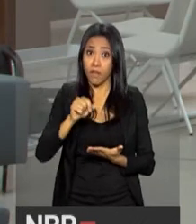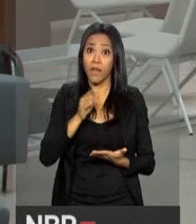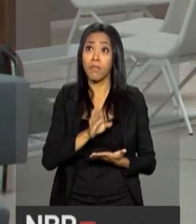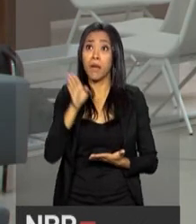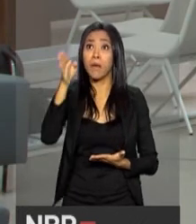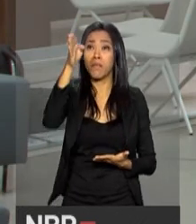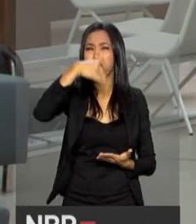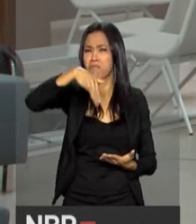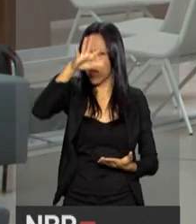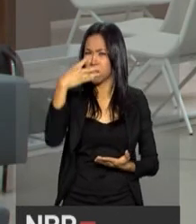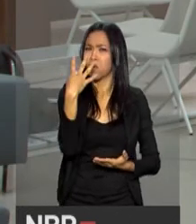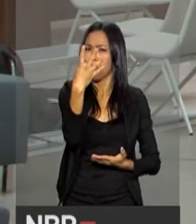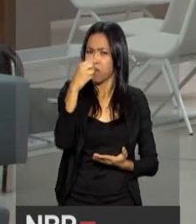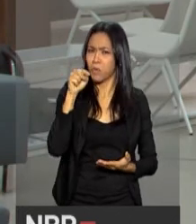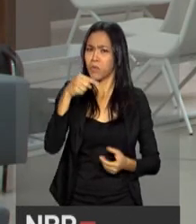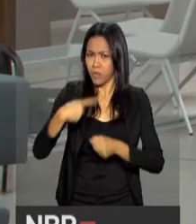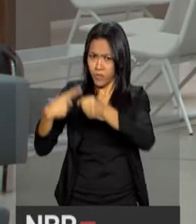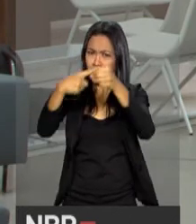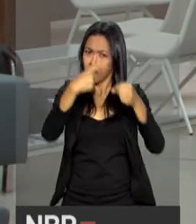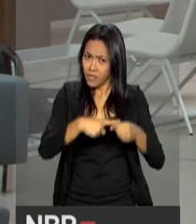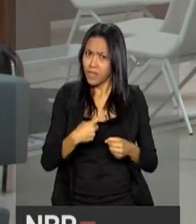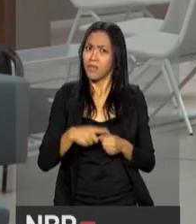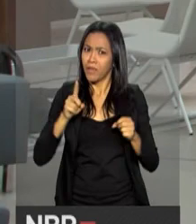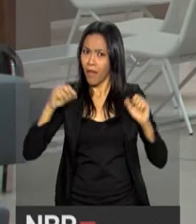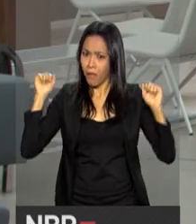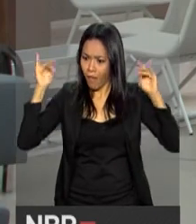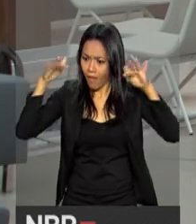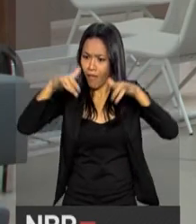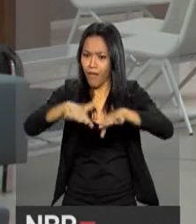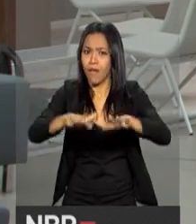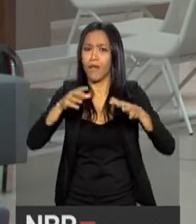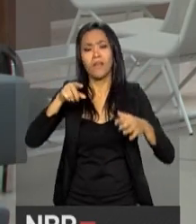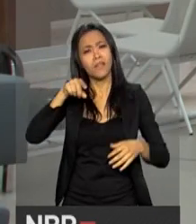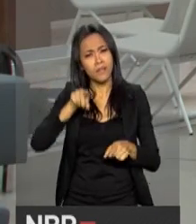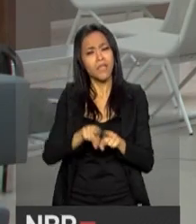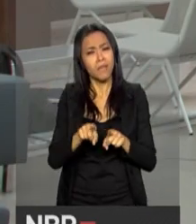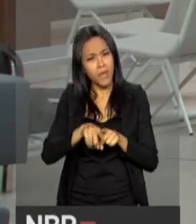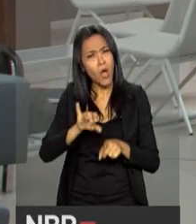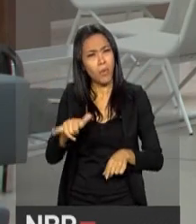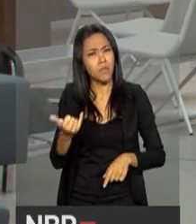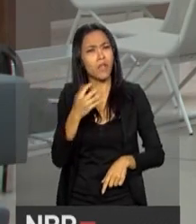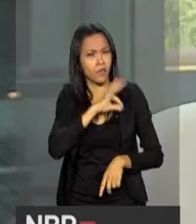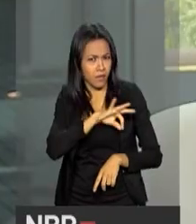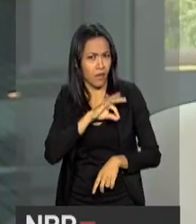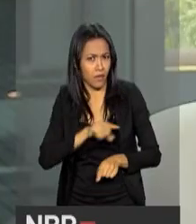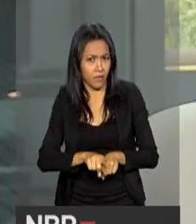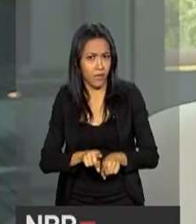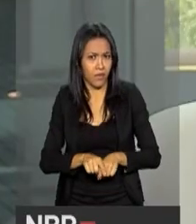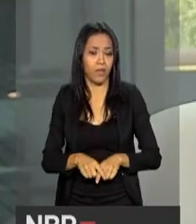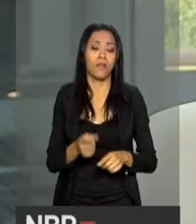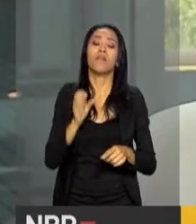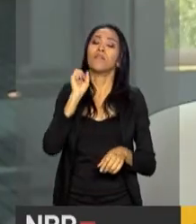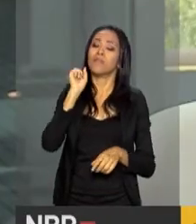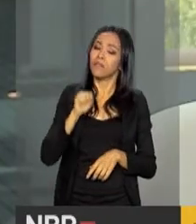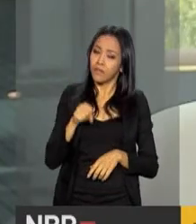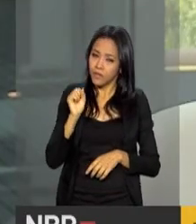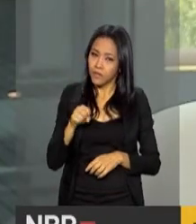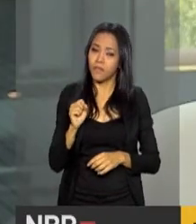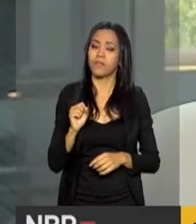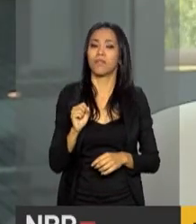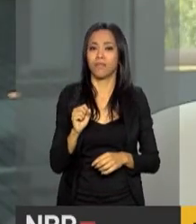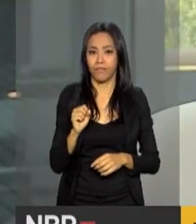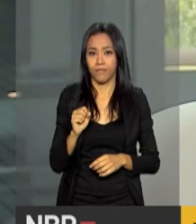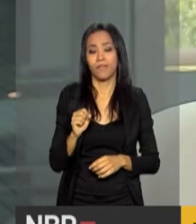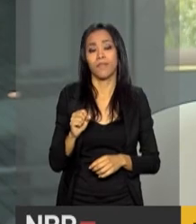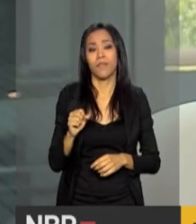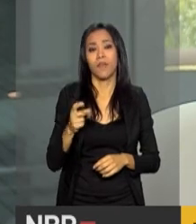4 mil municípios um verdadeiro batalhão na mônica também uma oportunidade de renda nessa época sim sem dúvida a nossa